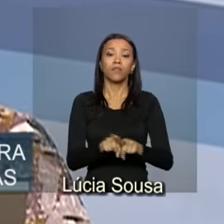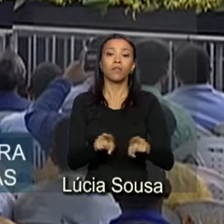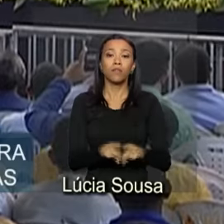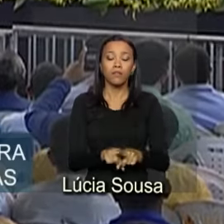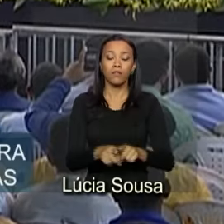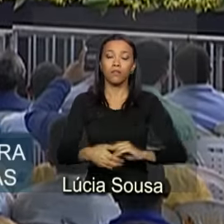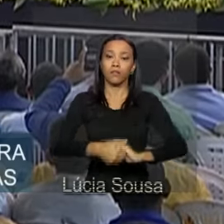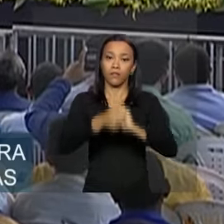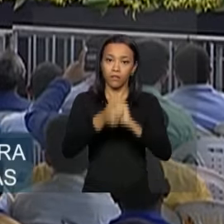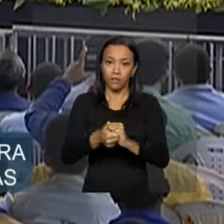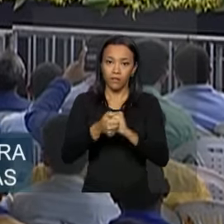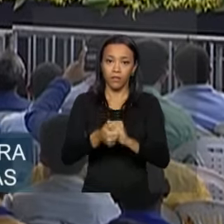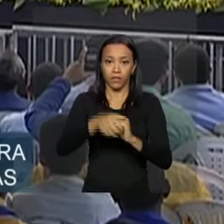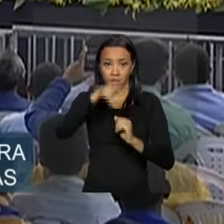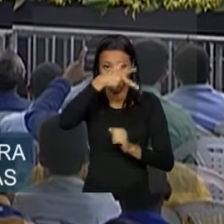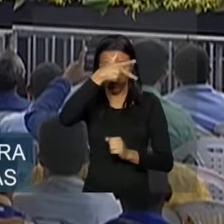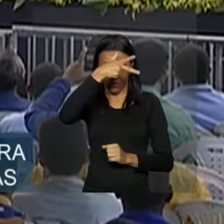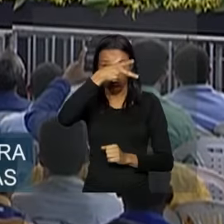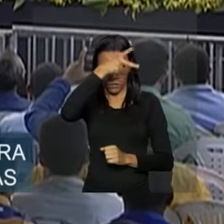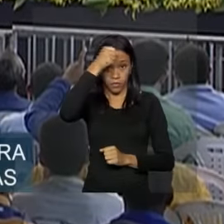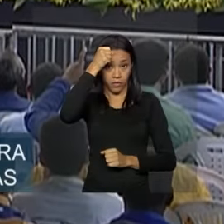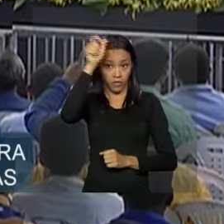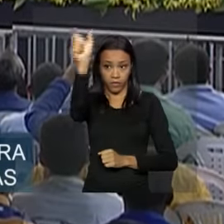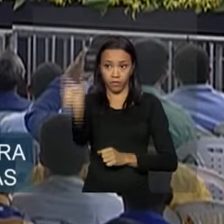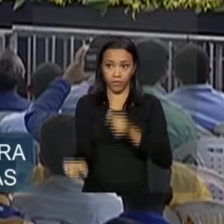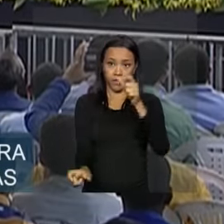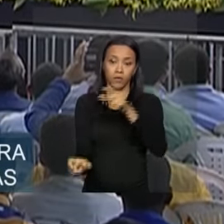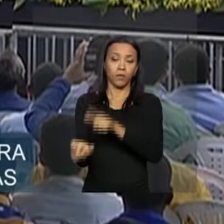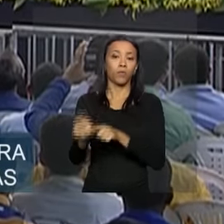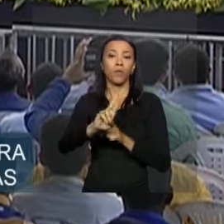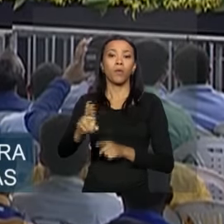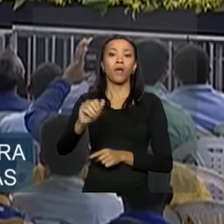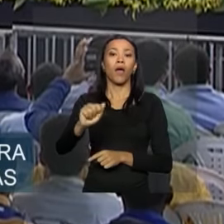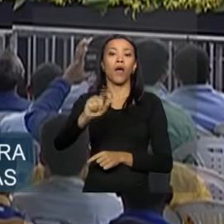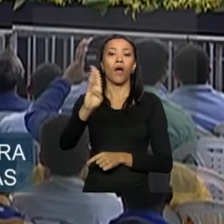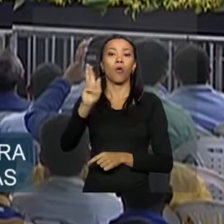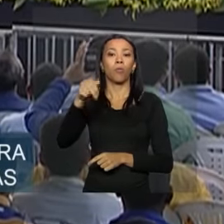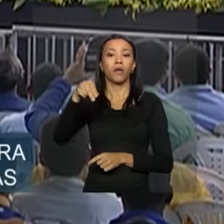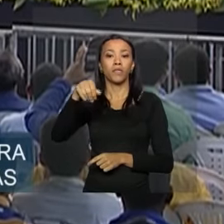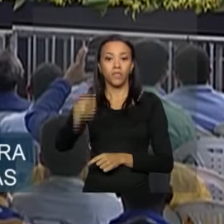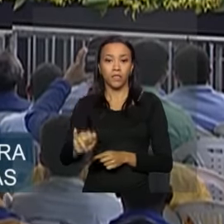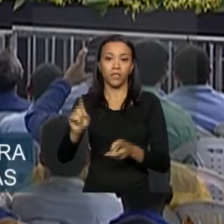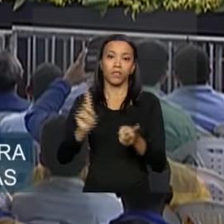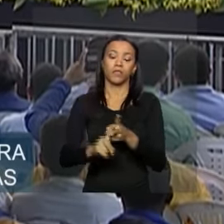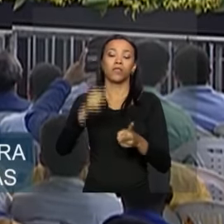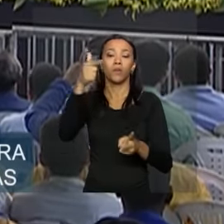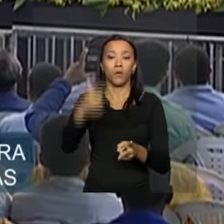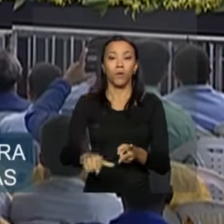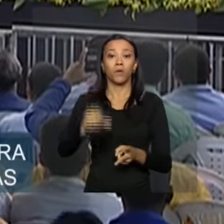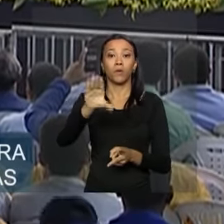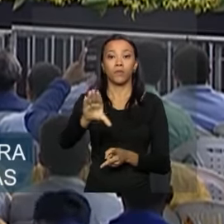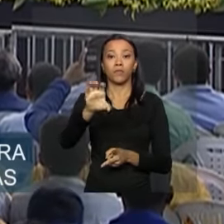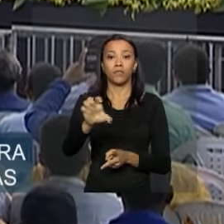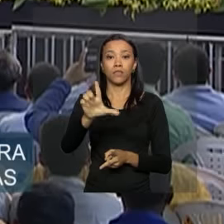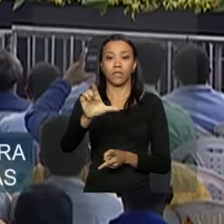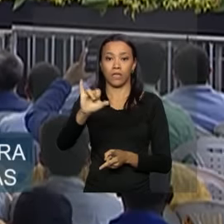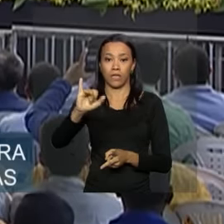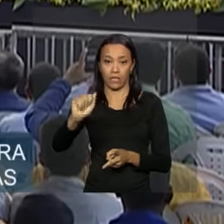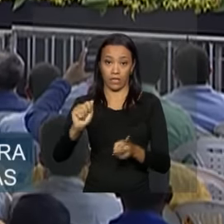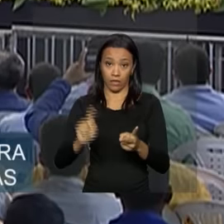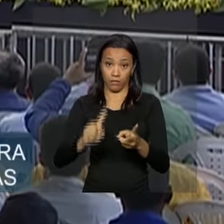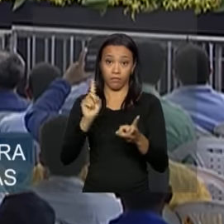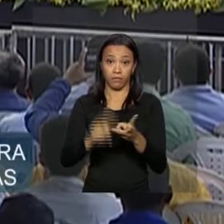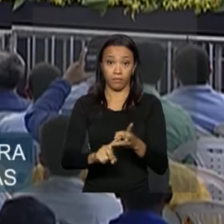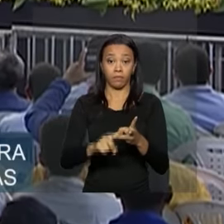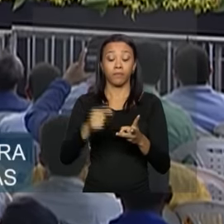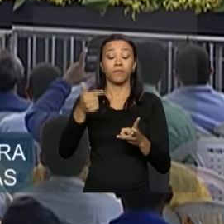Cumprimento também os prefeitos aqui presentes, Albani, de Água Branca, a Célia Rocha,